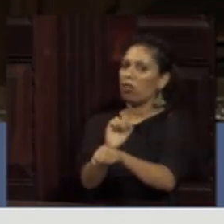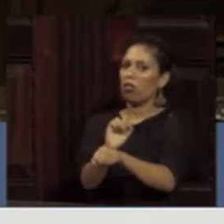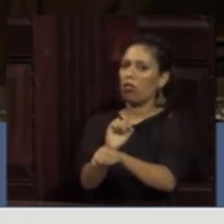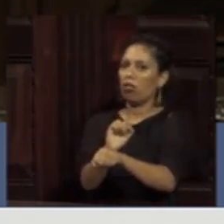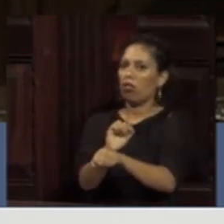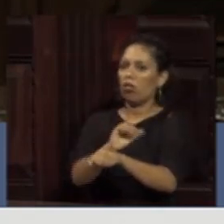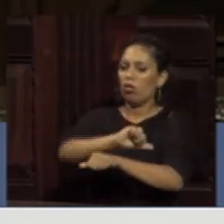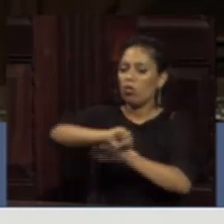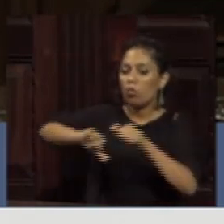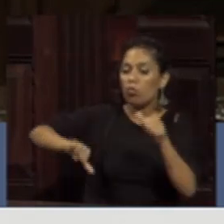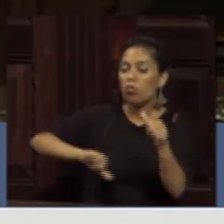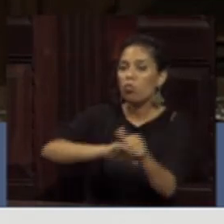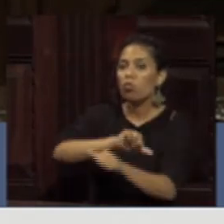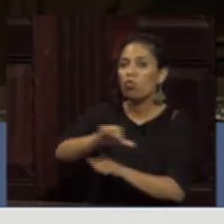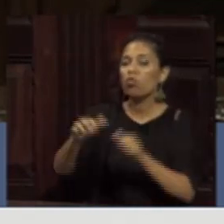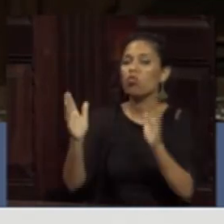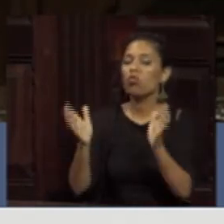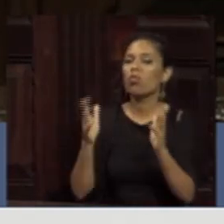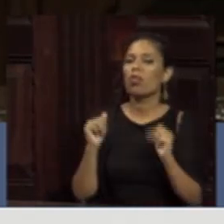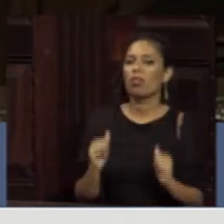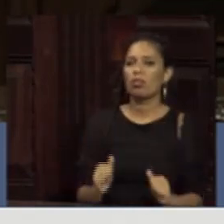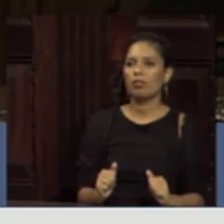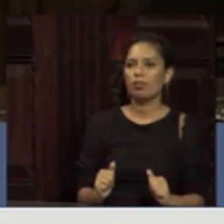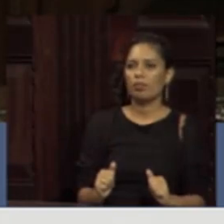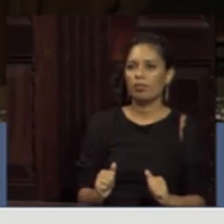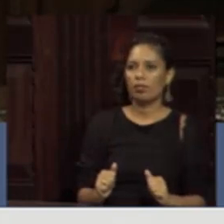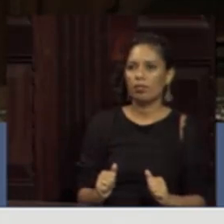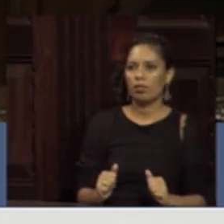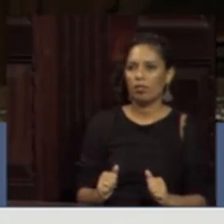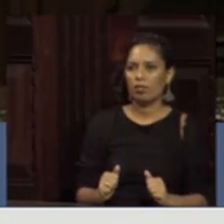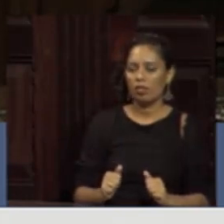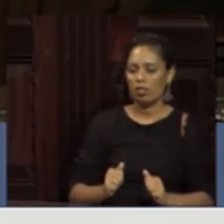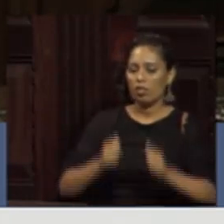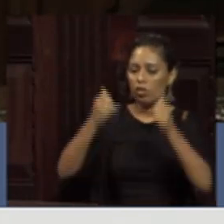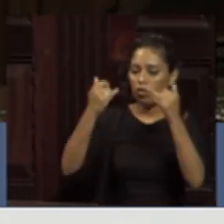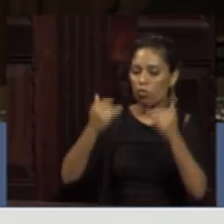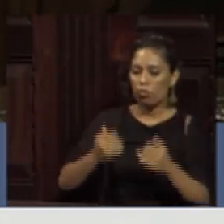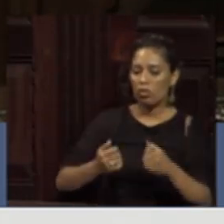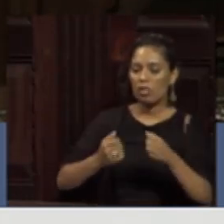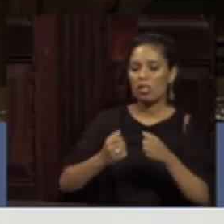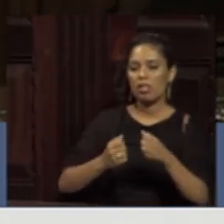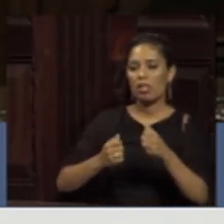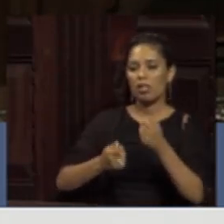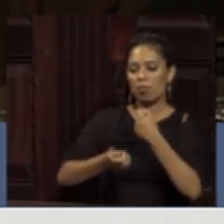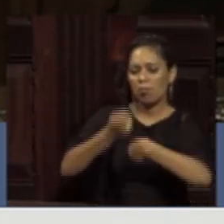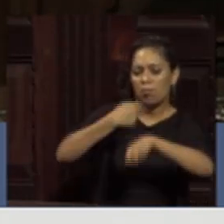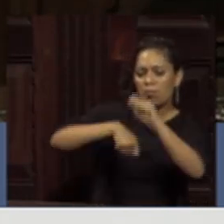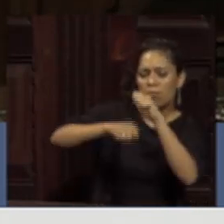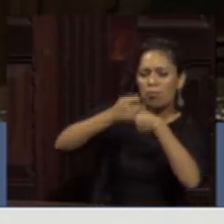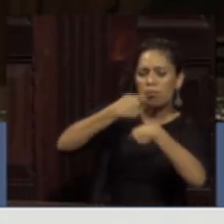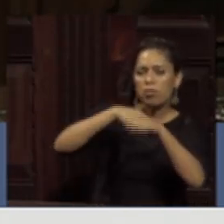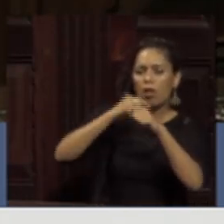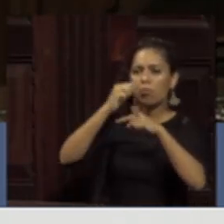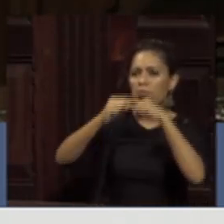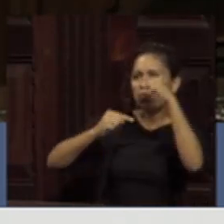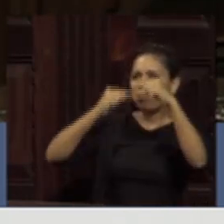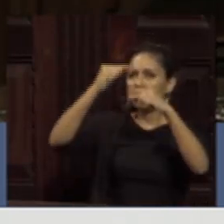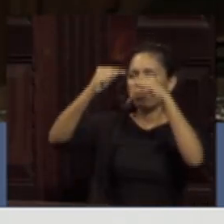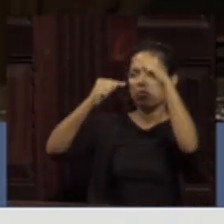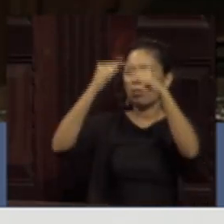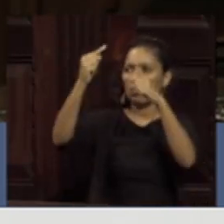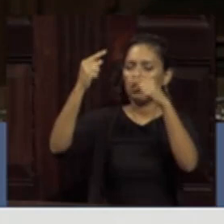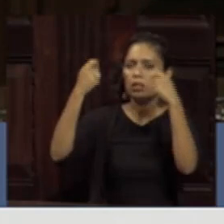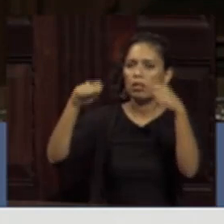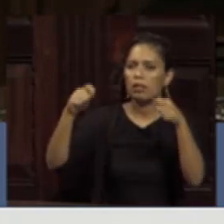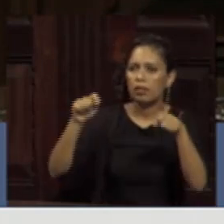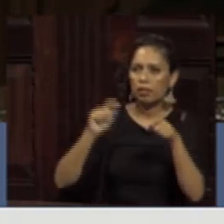estamos metidos, onde o desenvolvimento econômico e social está